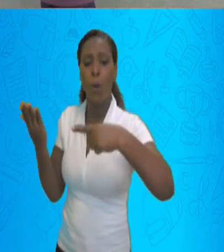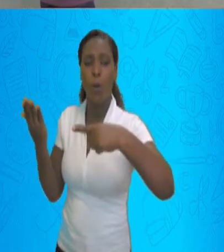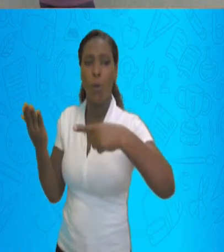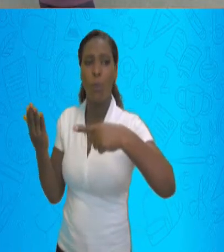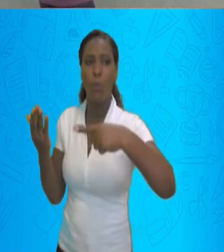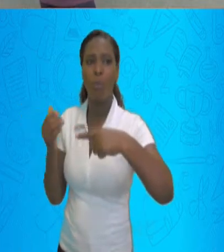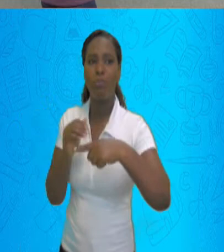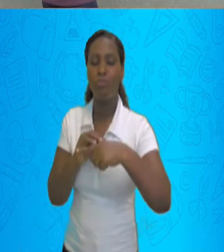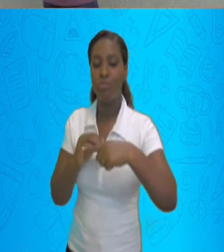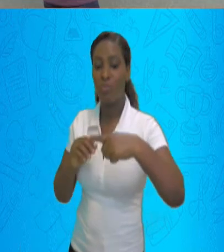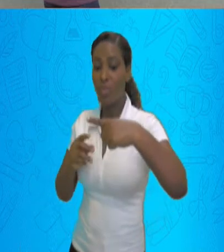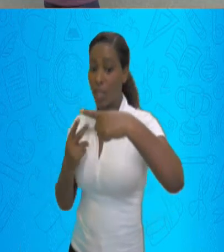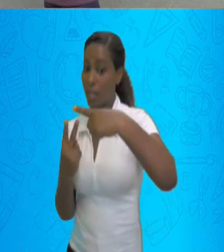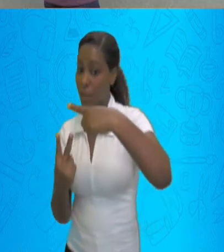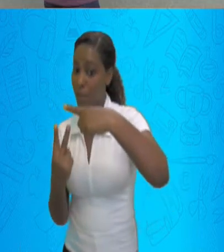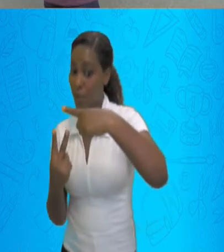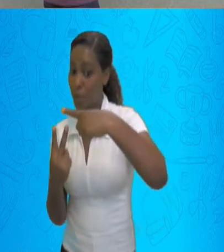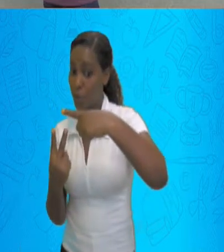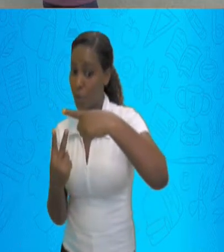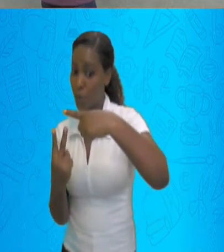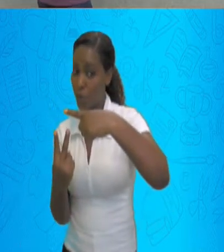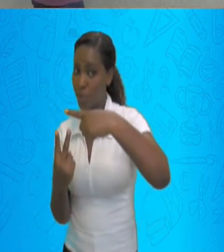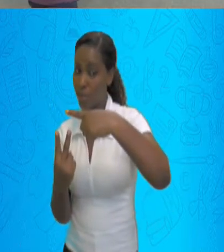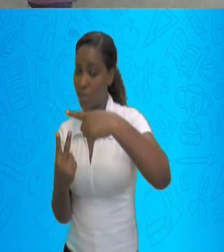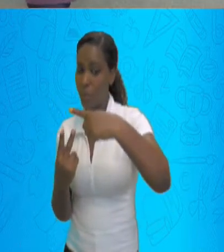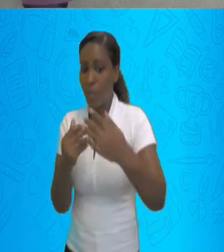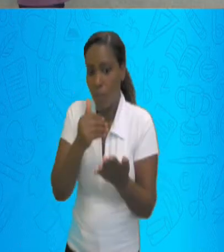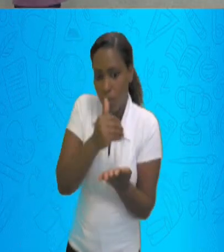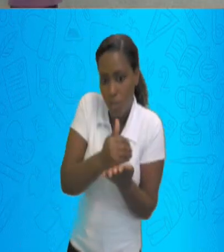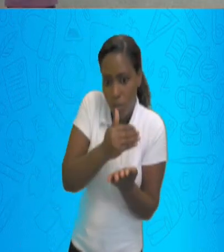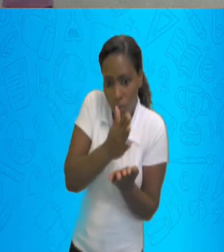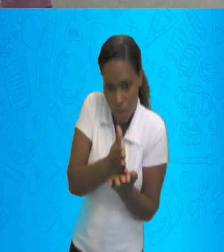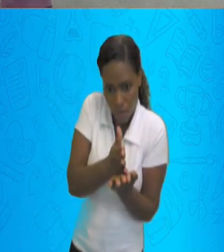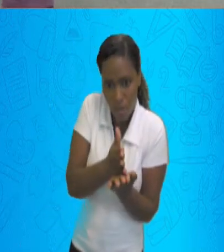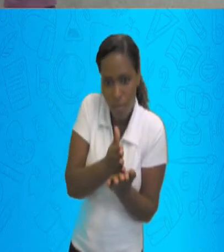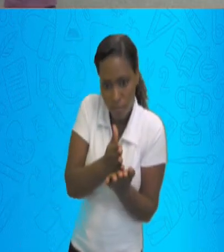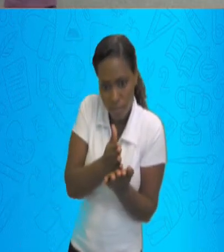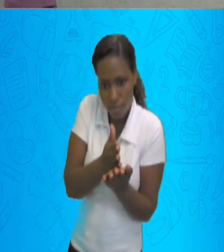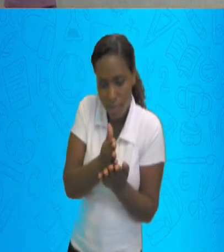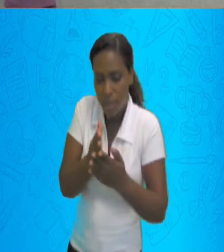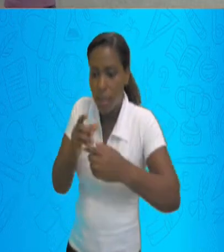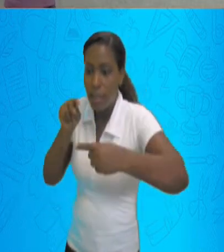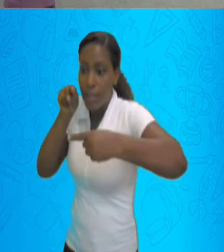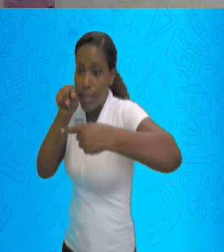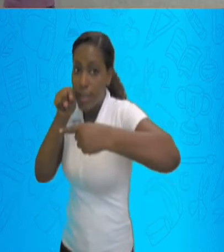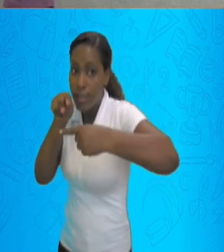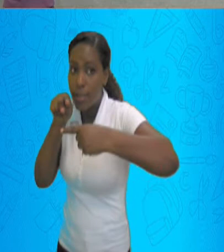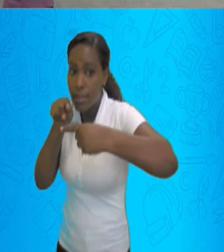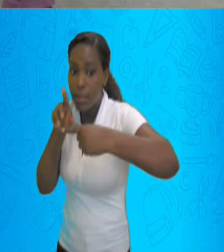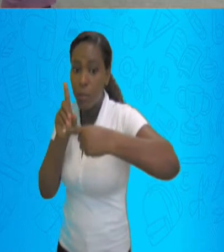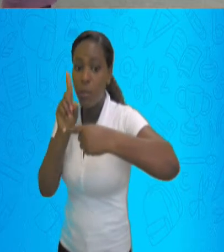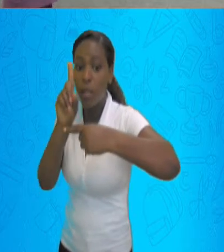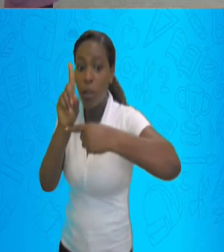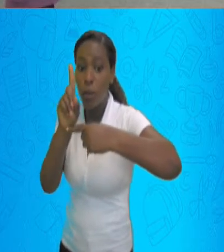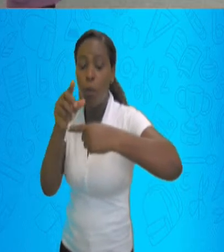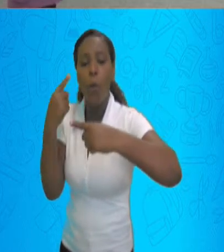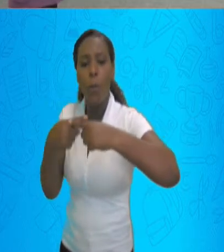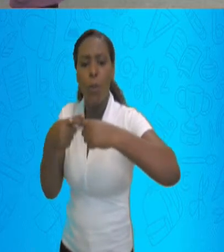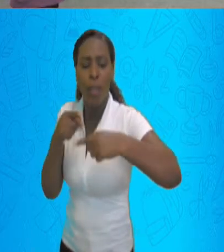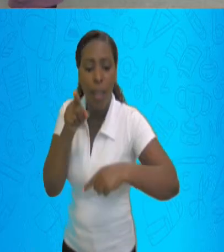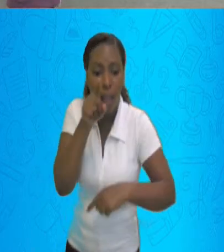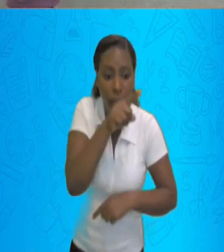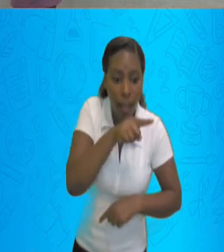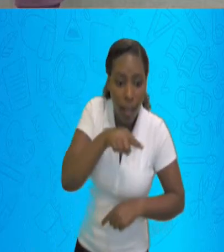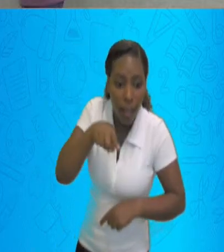denominador, e nós pintamos somente uma. Então, eu tenho 1/2 ou metade dessa fração. O